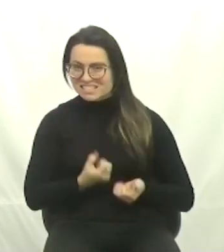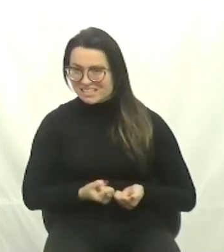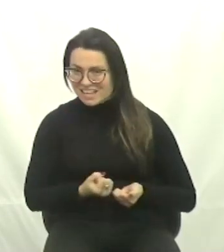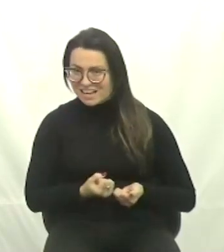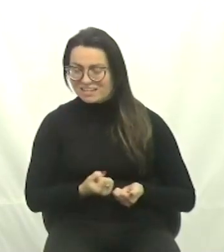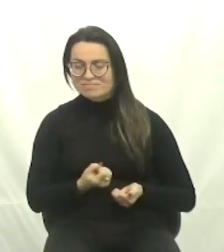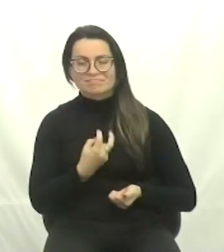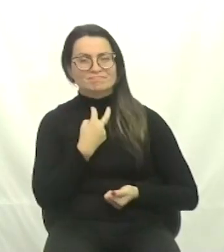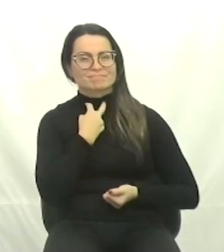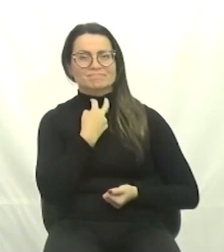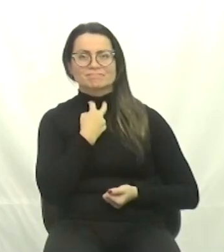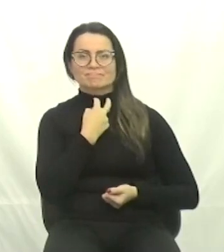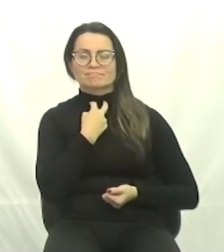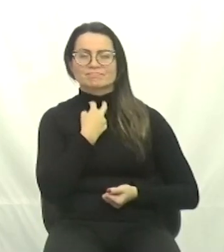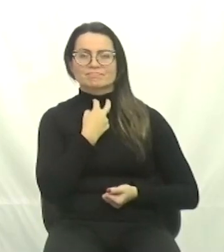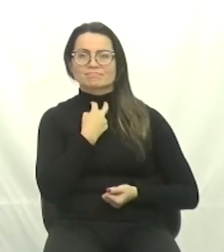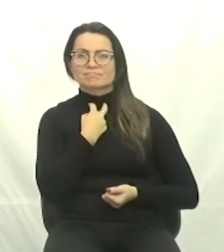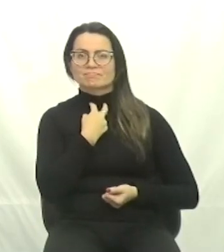quando